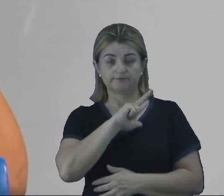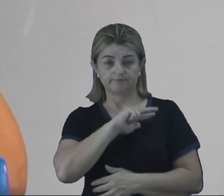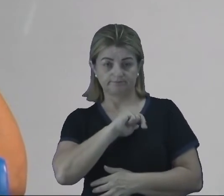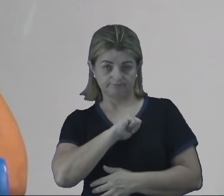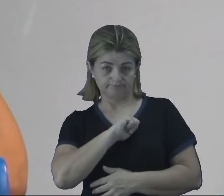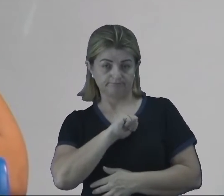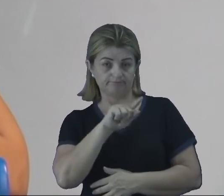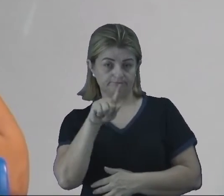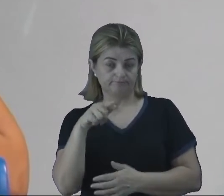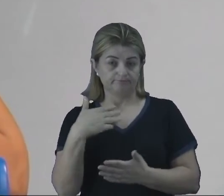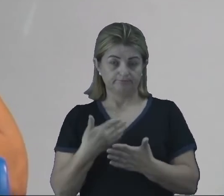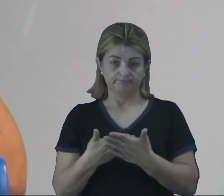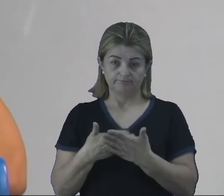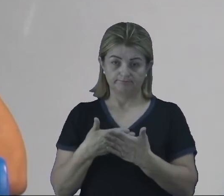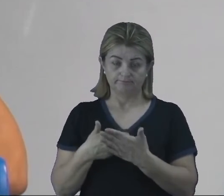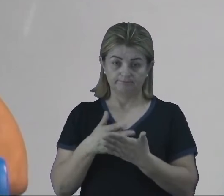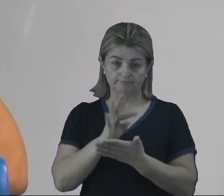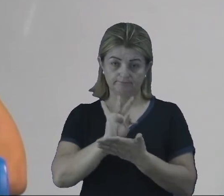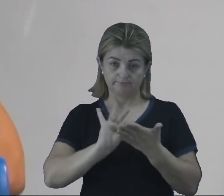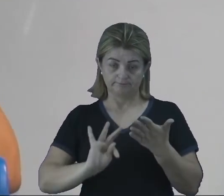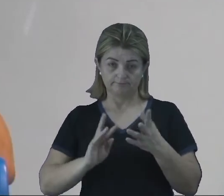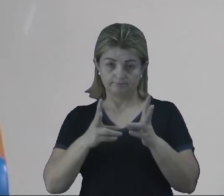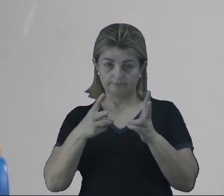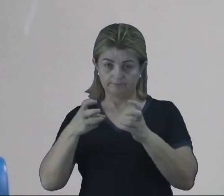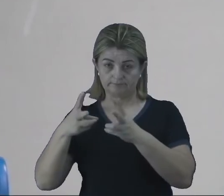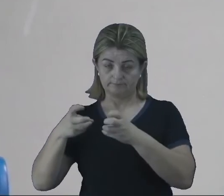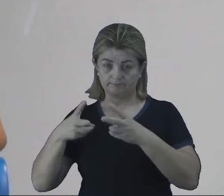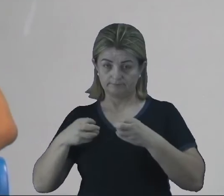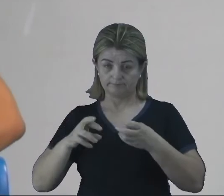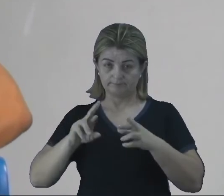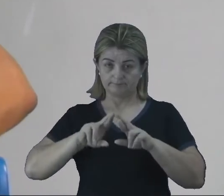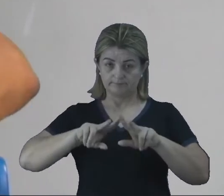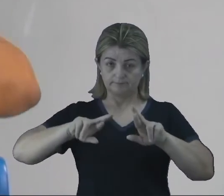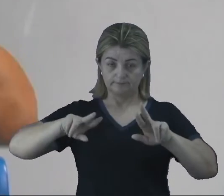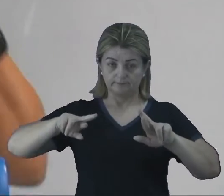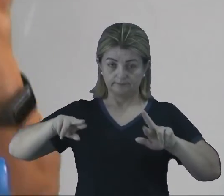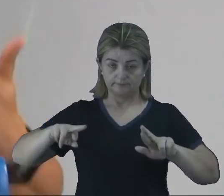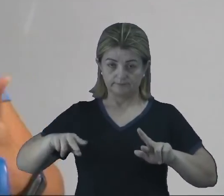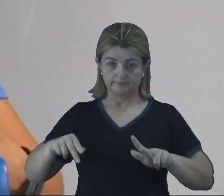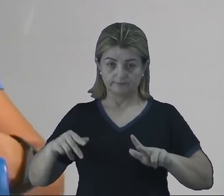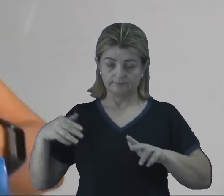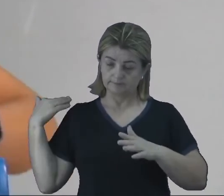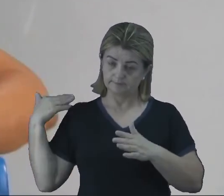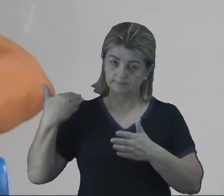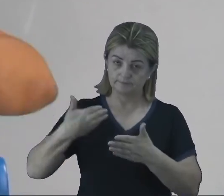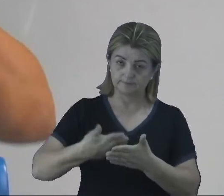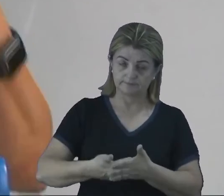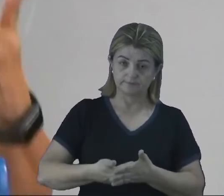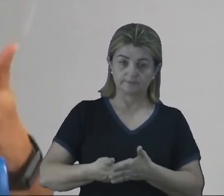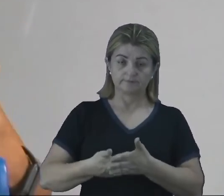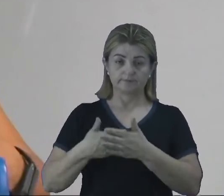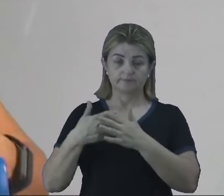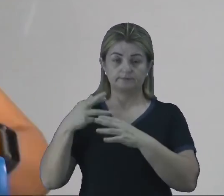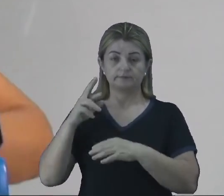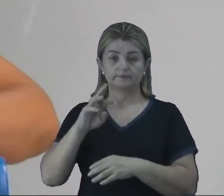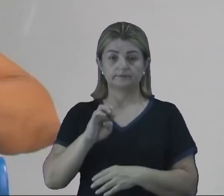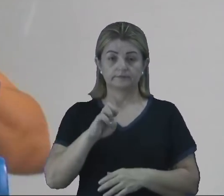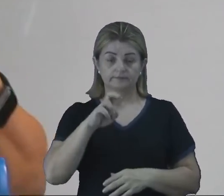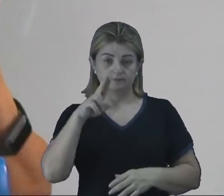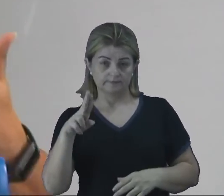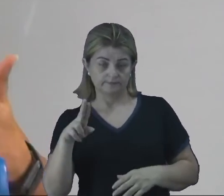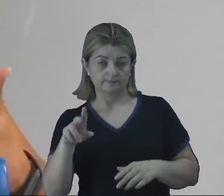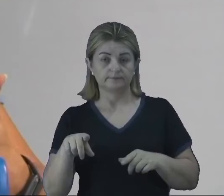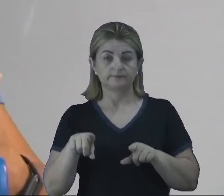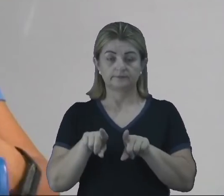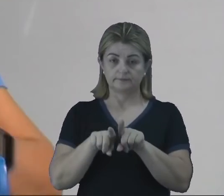romantismo. Então, dentro do processo de independência, a literatura acabou por colaborar com a